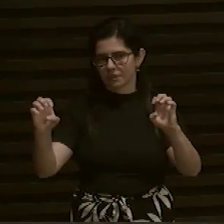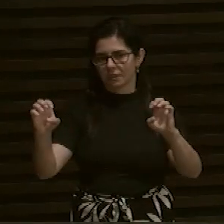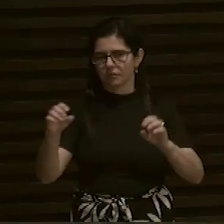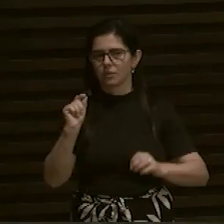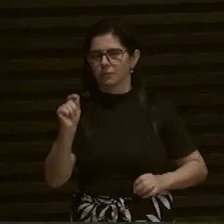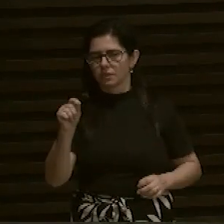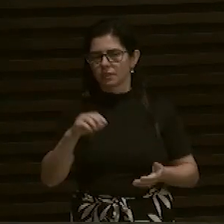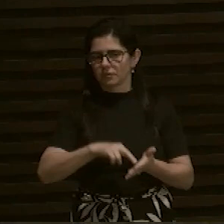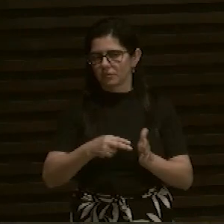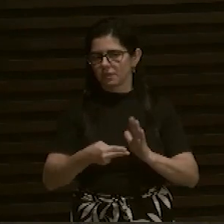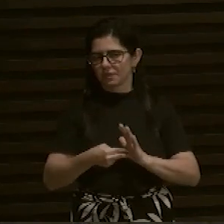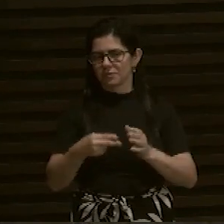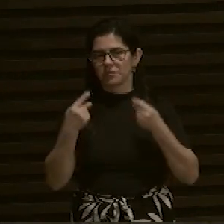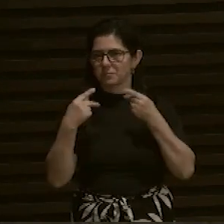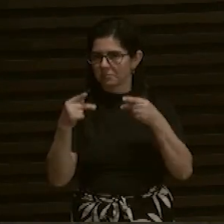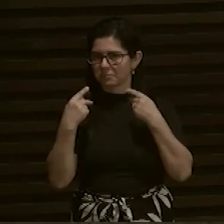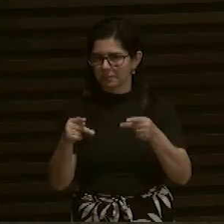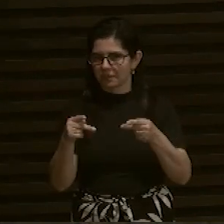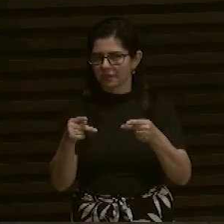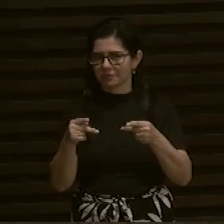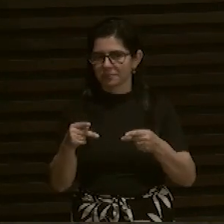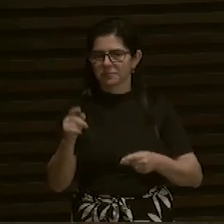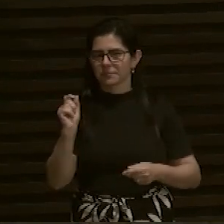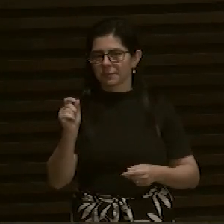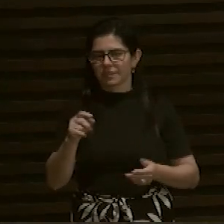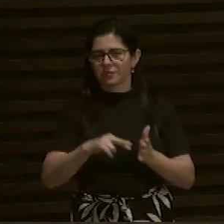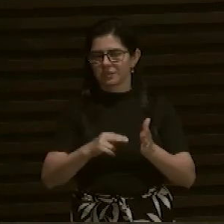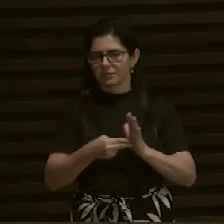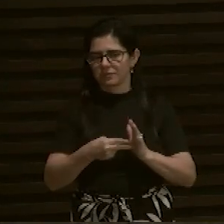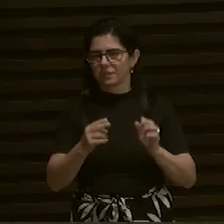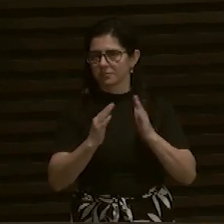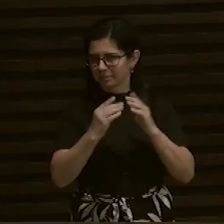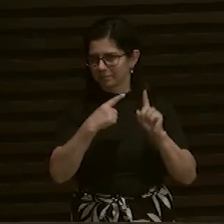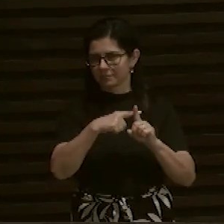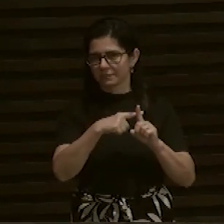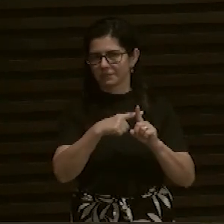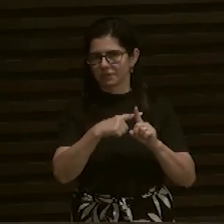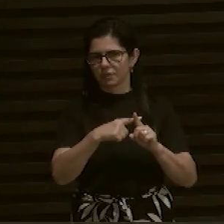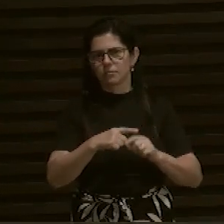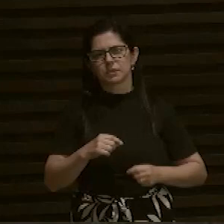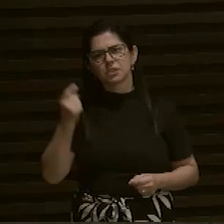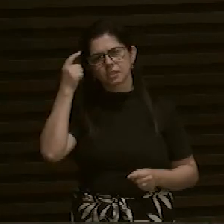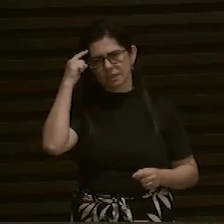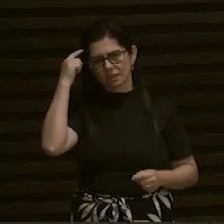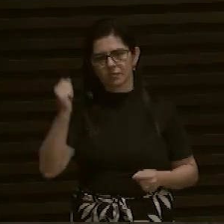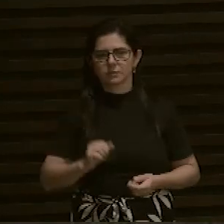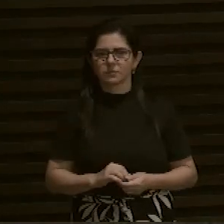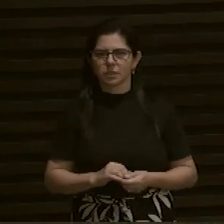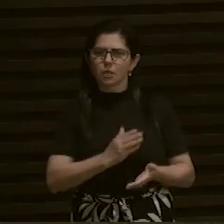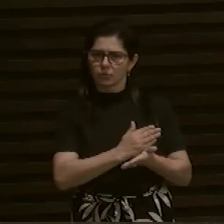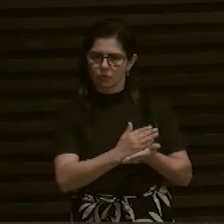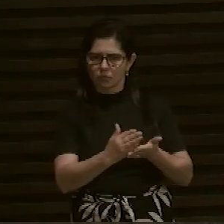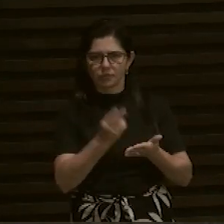a natureza da própria igreja, o que é a igreja. Então, só para a gente entender, né? Aqui no começo